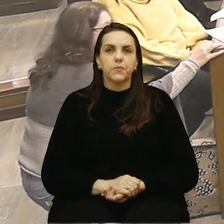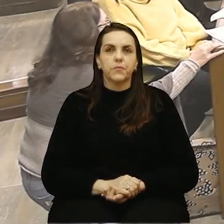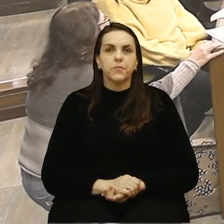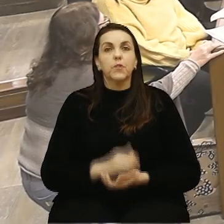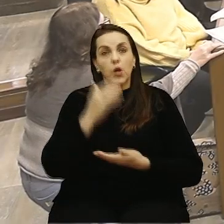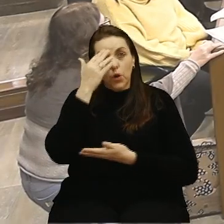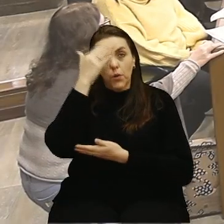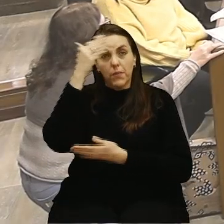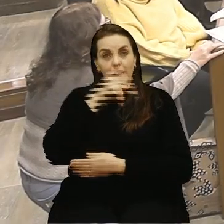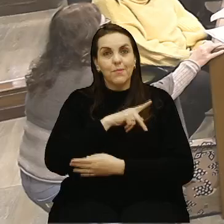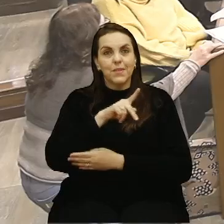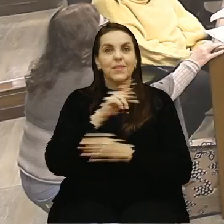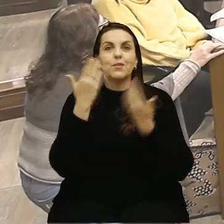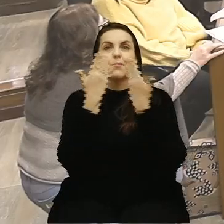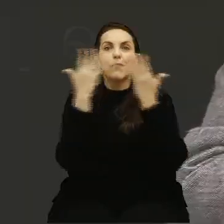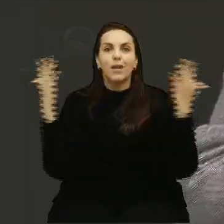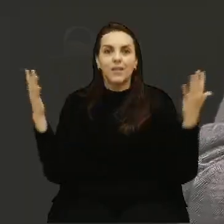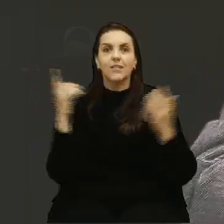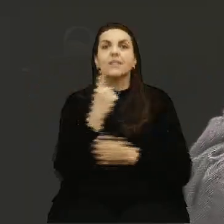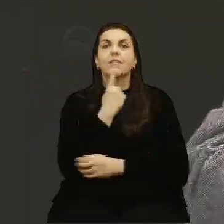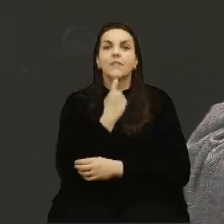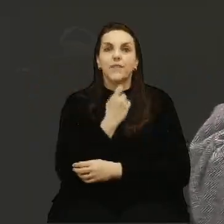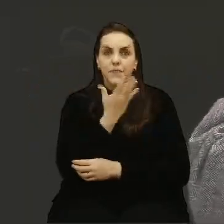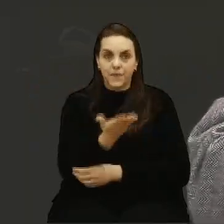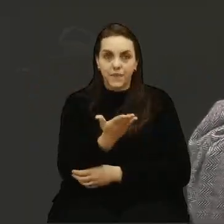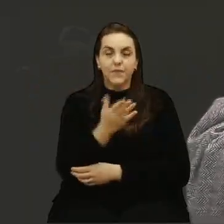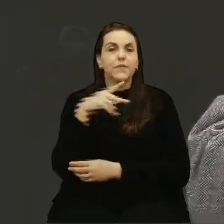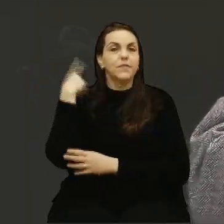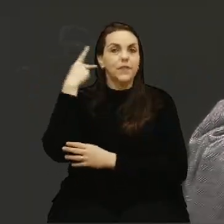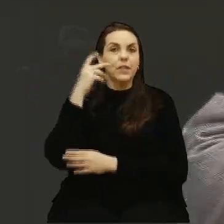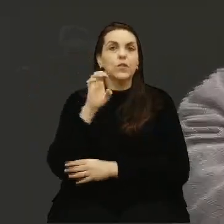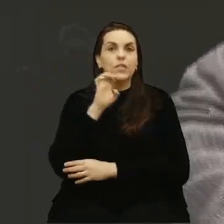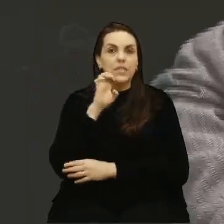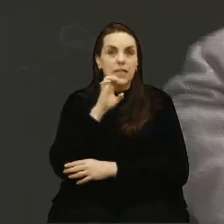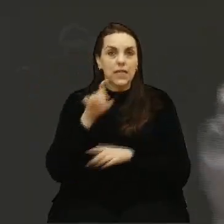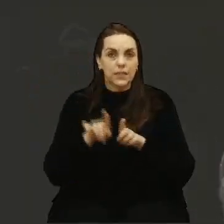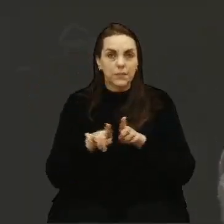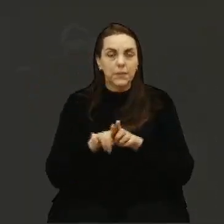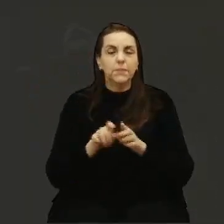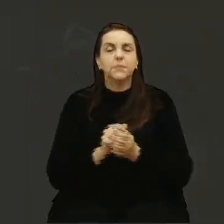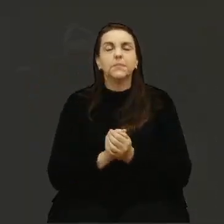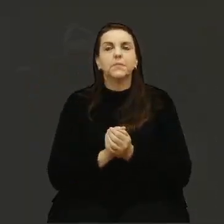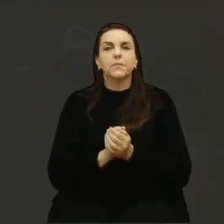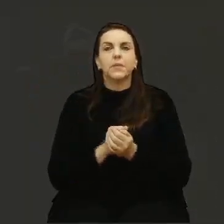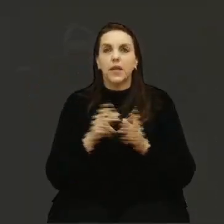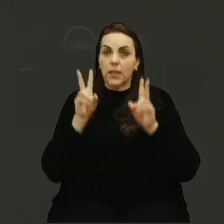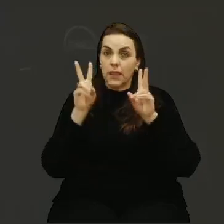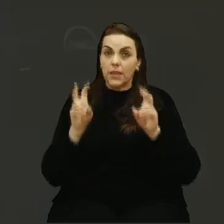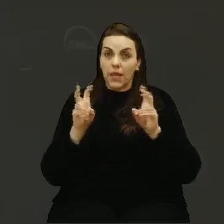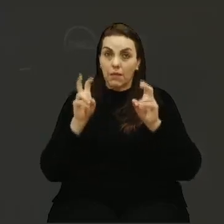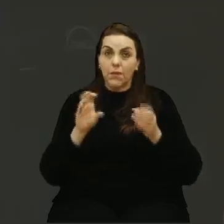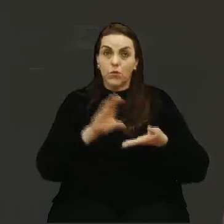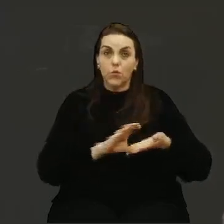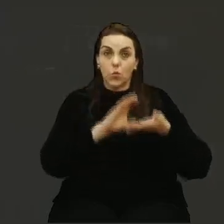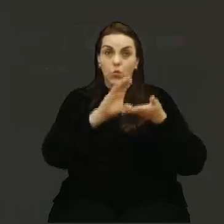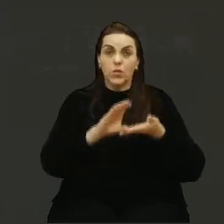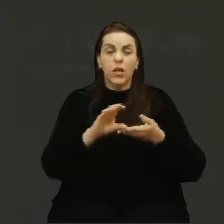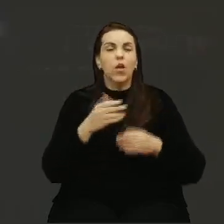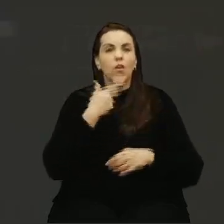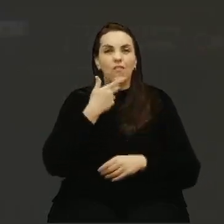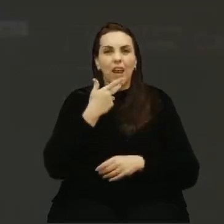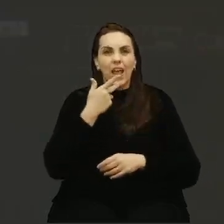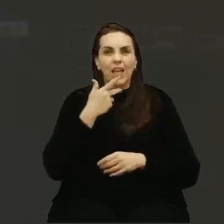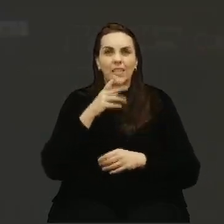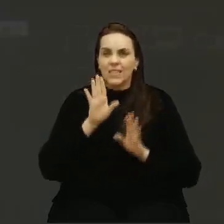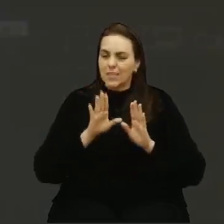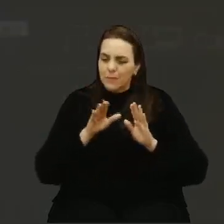Obrigado, presidente. Parabenizar a vereadora Rose Frigieri e a vereadora Estela Balardim por tratar do tema dos conselhos. Eu queria tratar especificamente do Conselho do